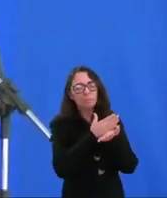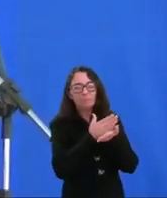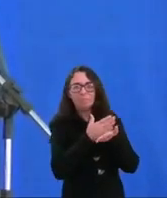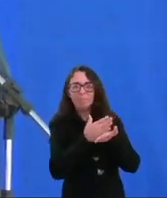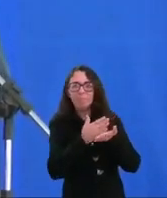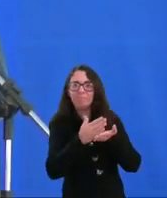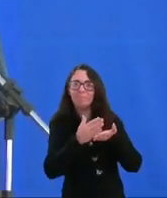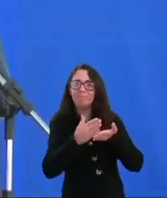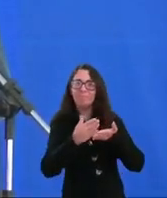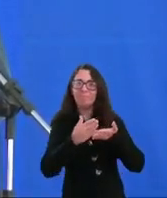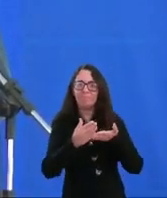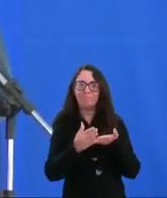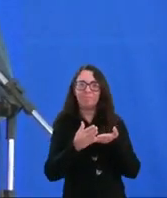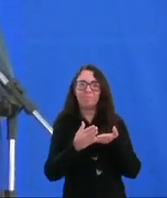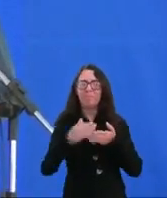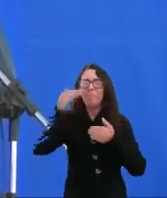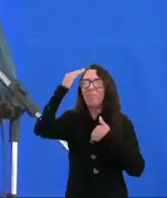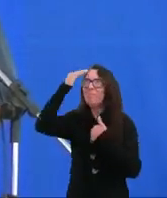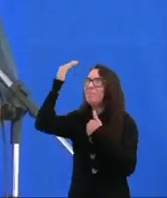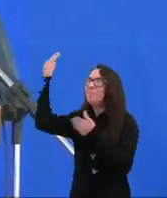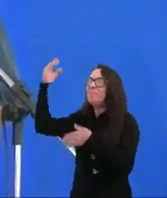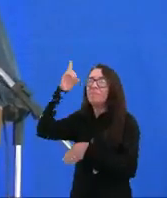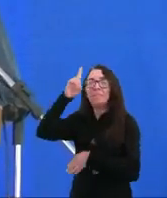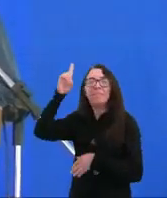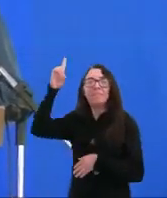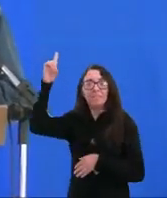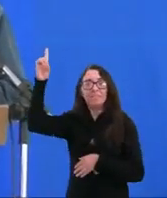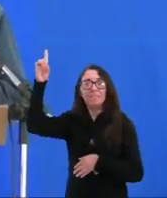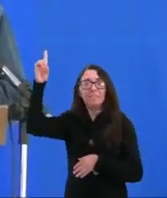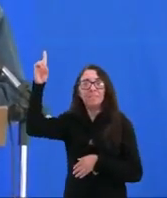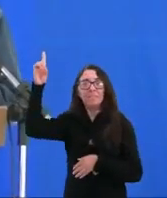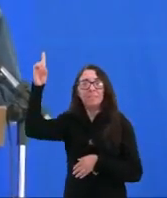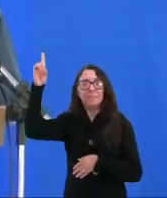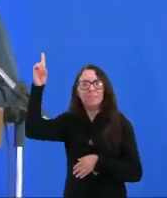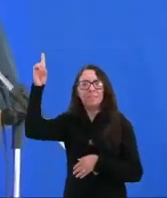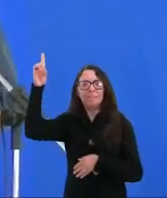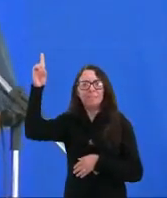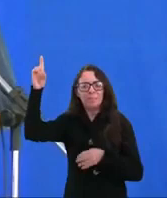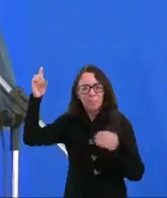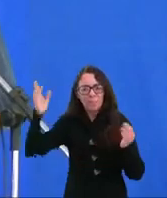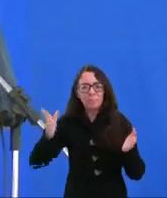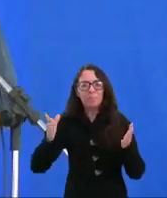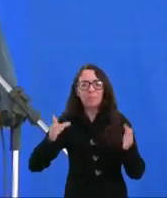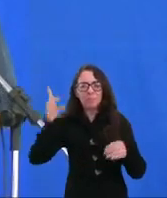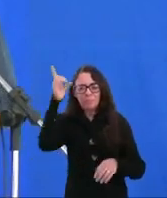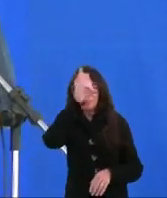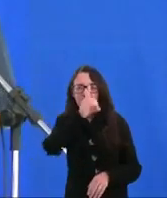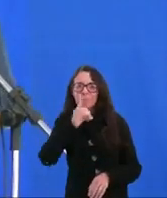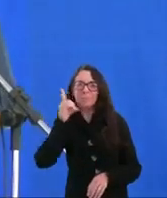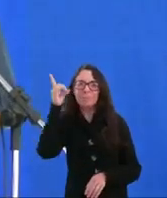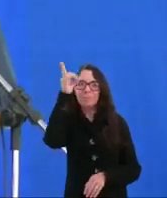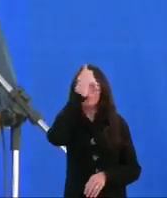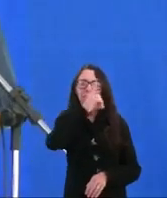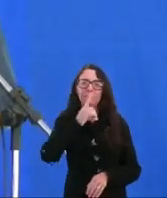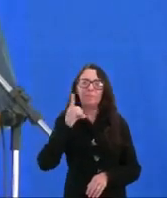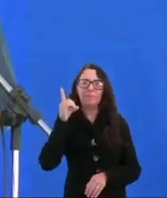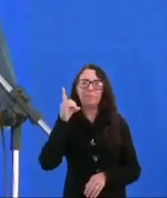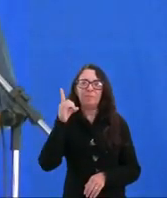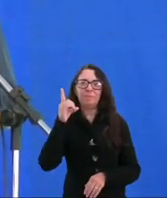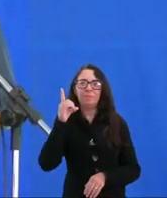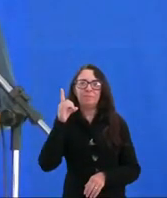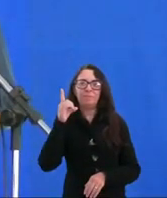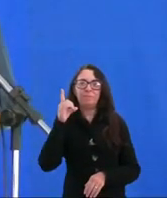dia, né? Nessa manhã de domingo, né? Para nós falarmos de mais uma lição da Palavra de Deus. A lição de